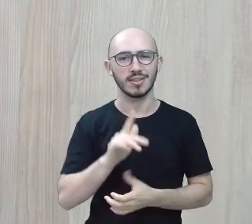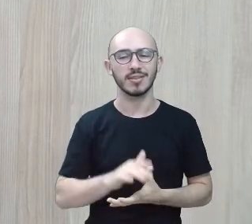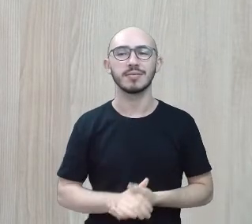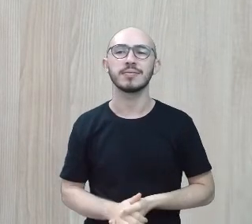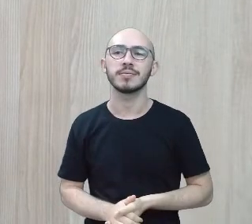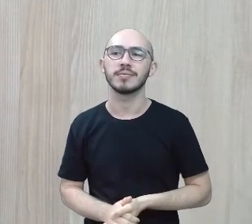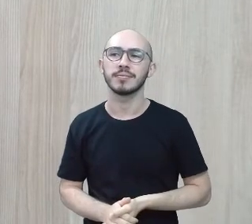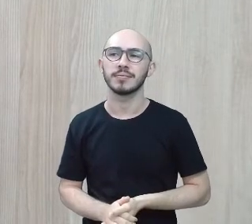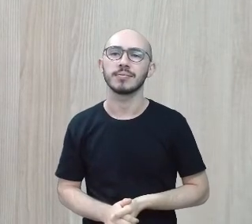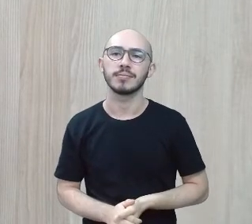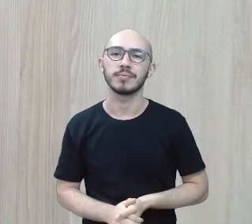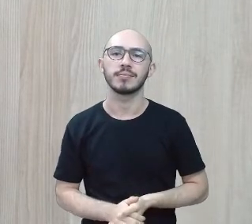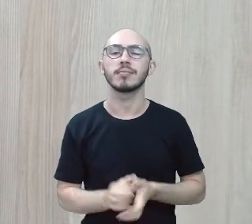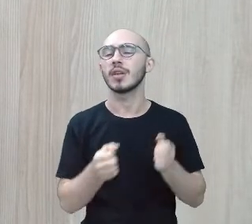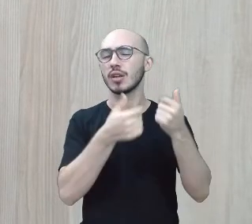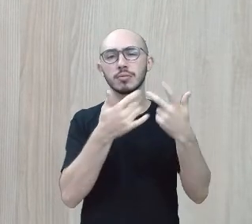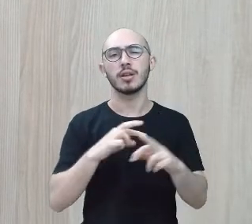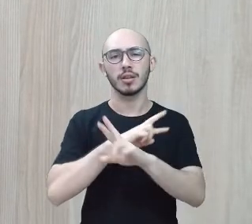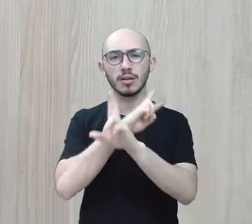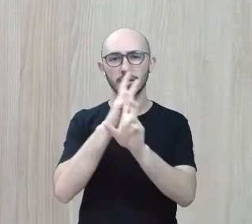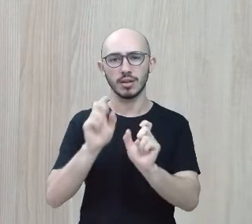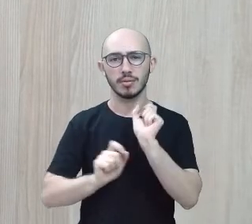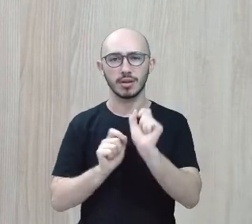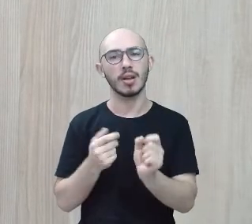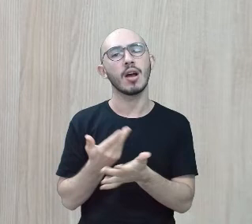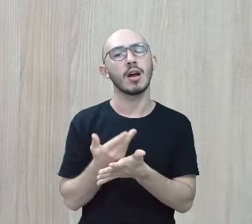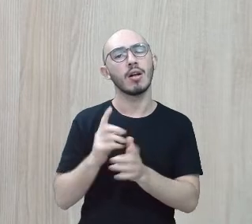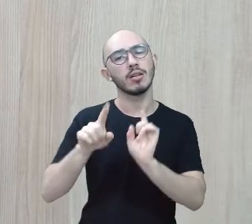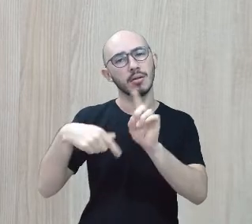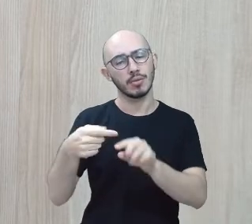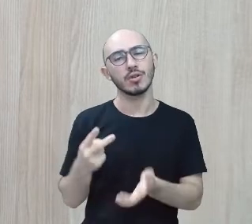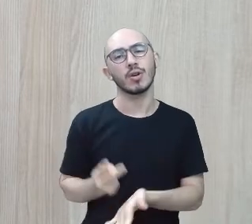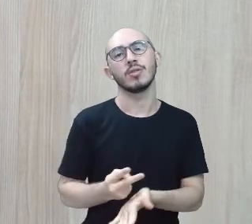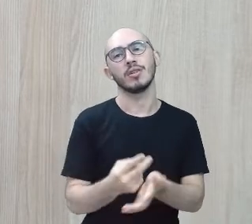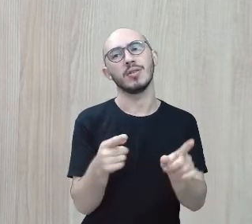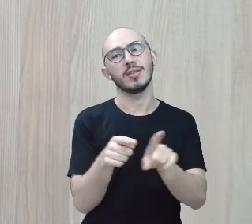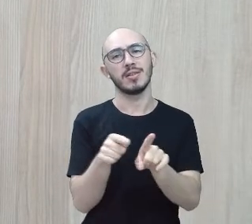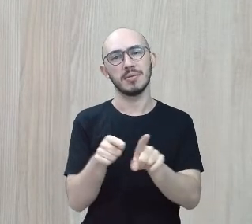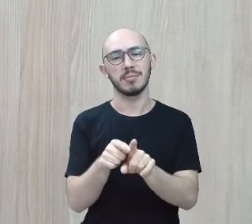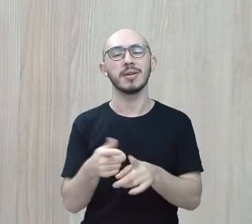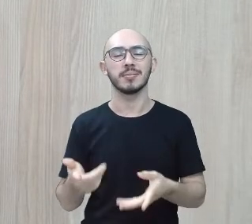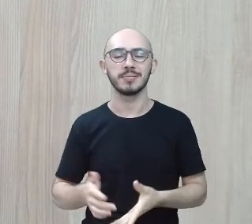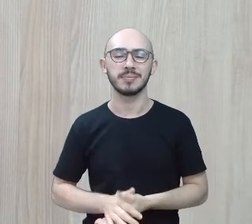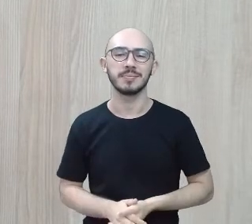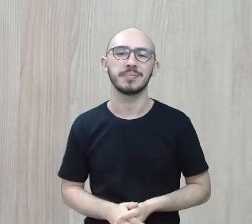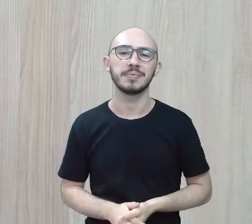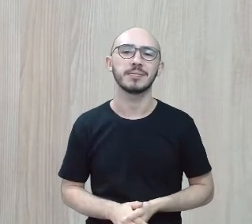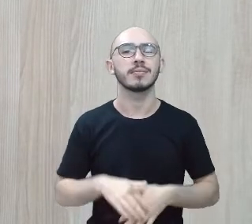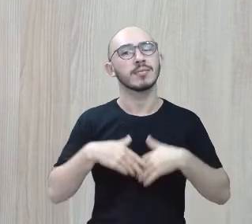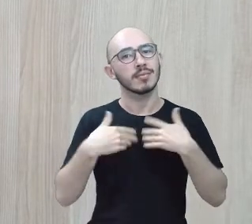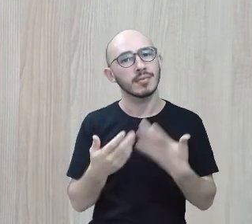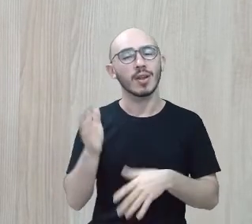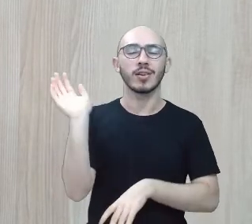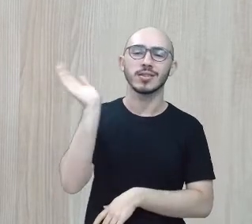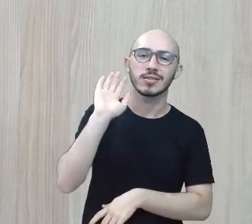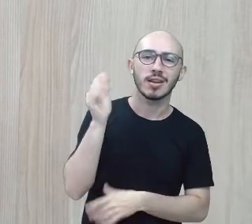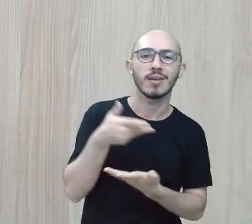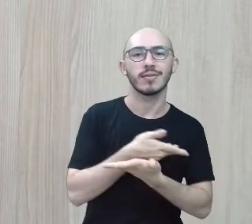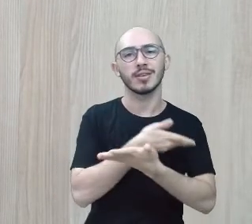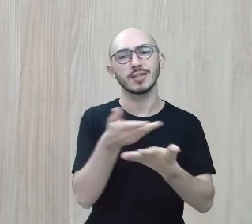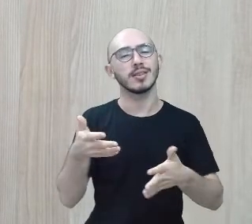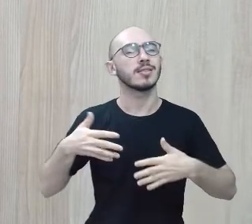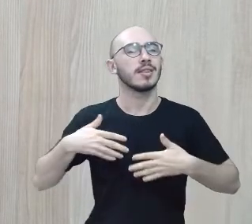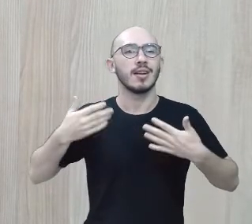fala um pouquinho sobre a biografia e a autobiografia. Na próxima aula a gente continua falando sobre esse tema também. Eu me despeço por aqui, como sempre